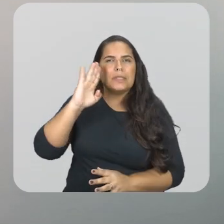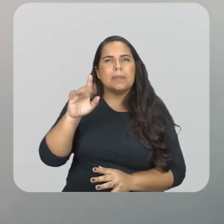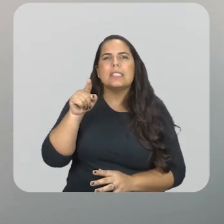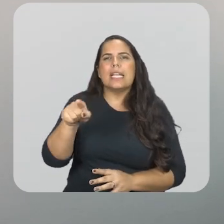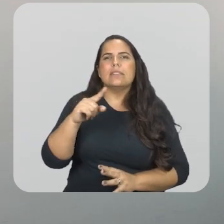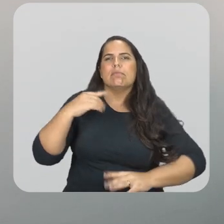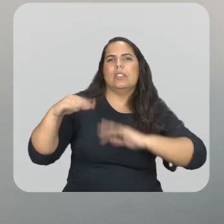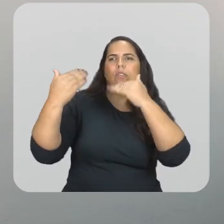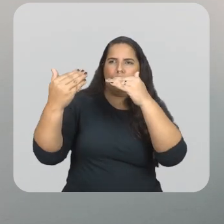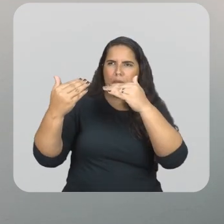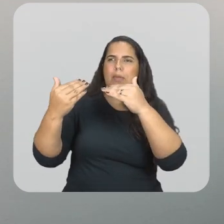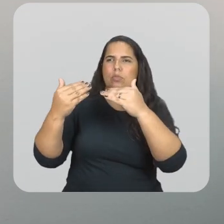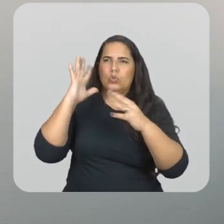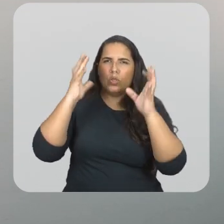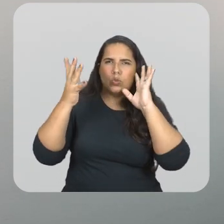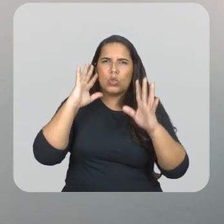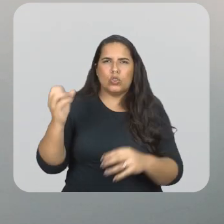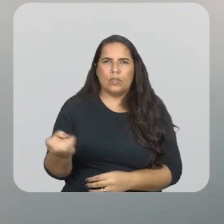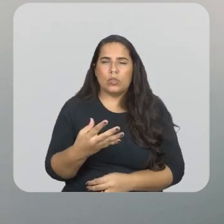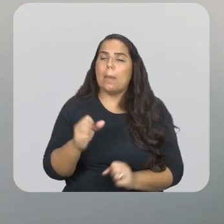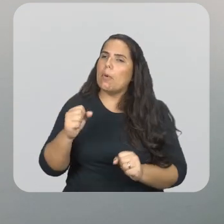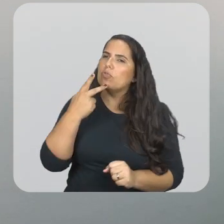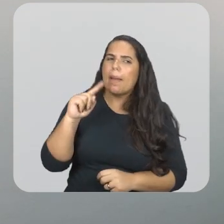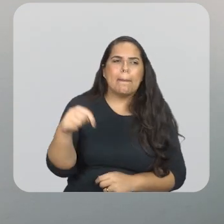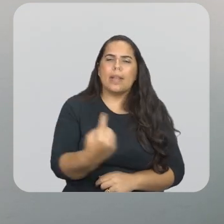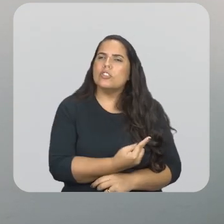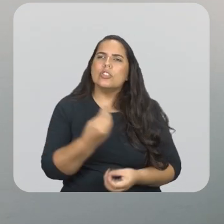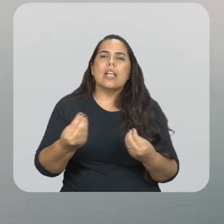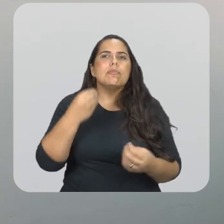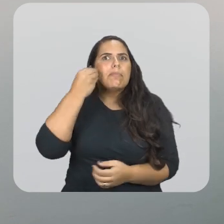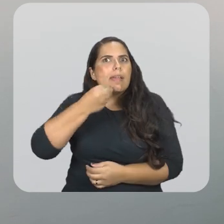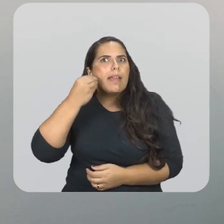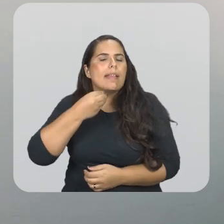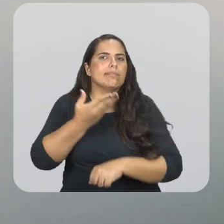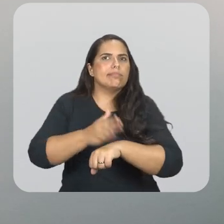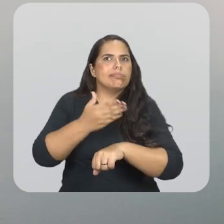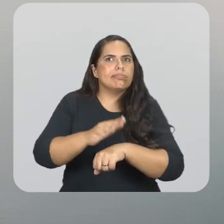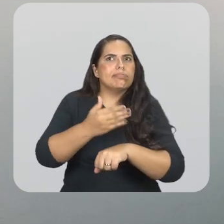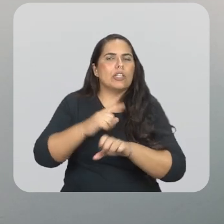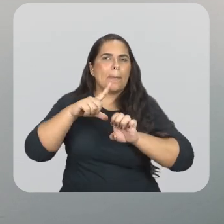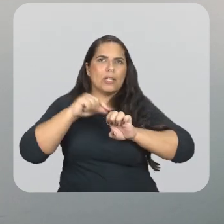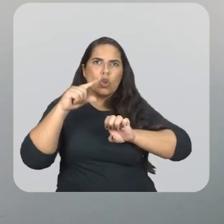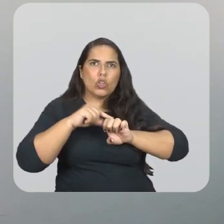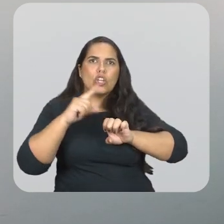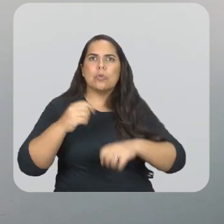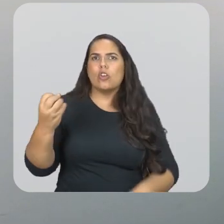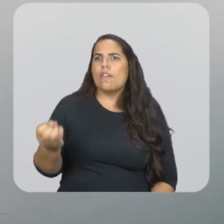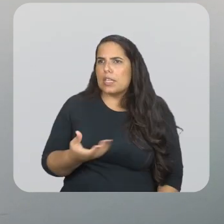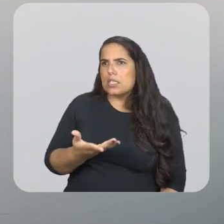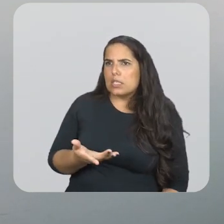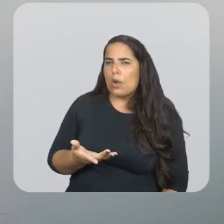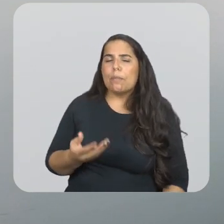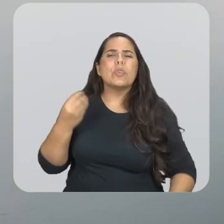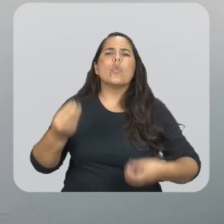especialmente esse desenvolvimento dessas soluções inovadoras, pode falar para a gente essa experiência prática do empreendedorismo, a